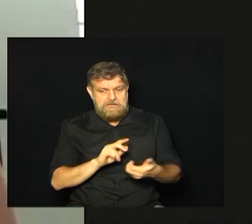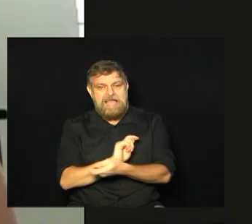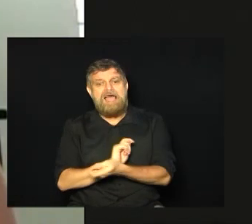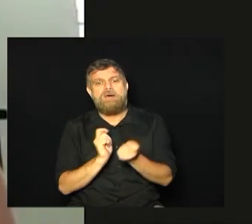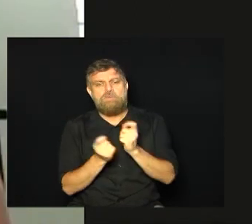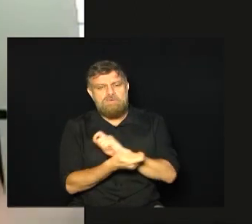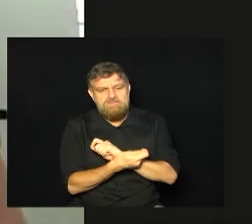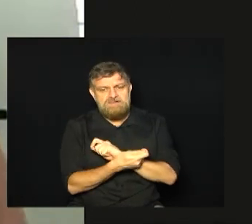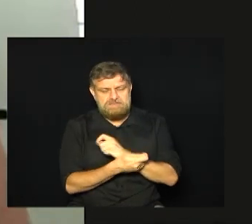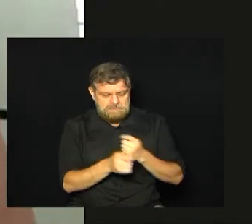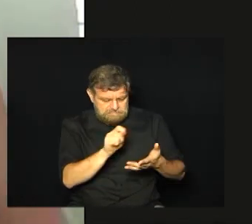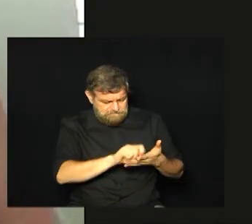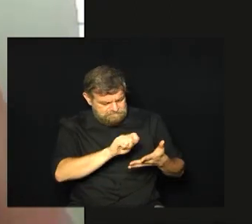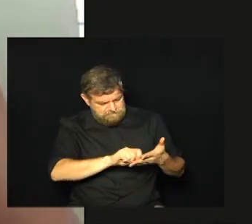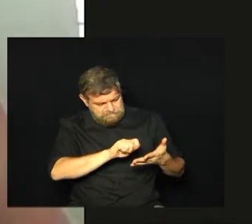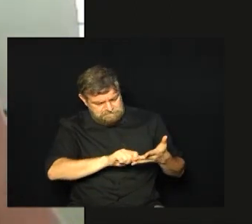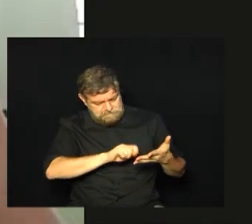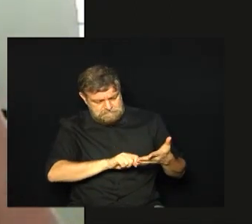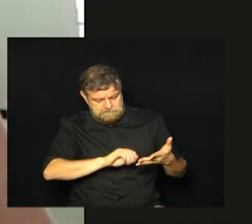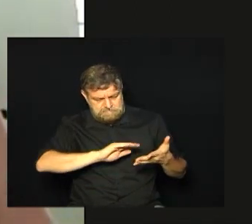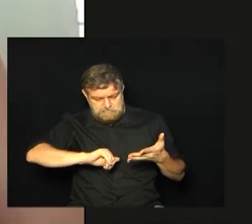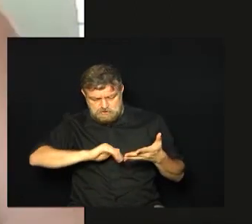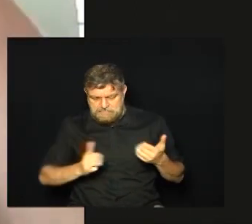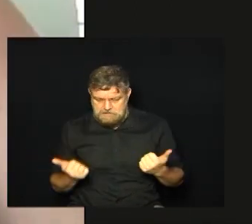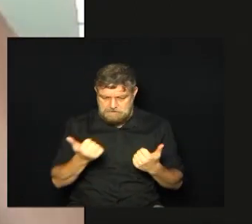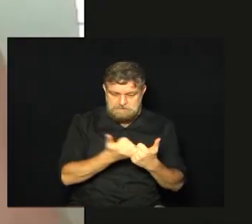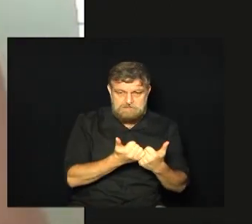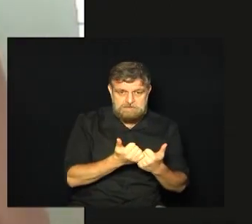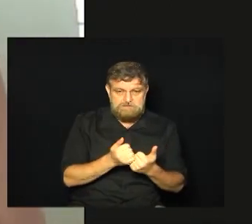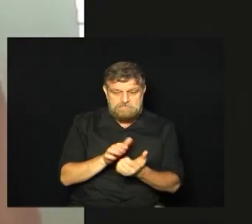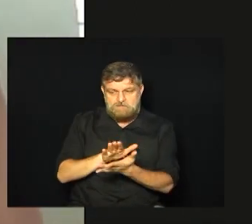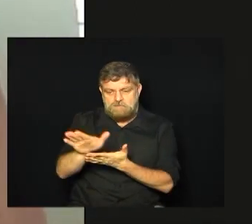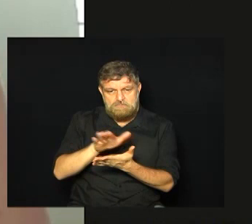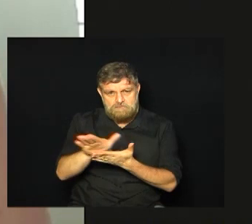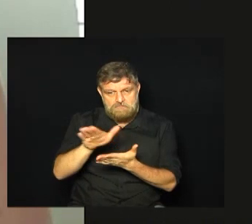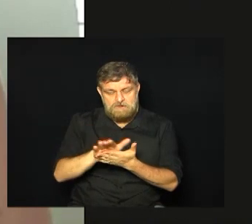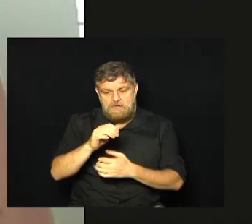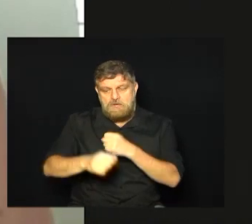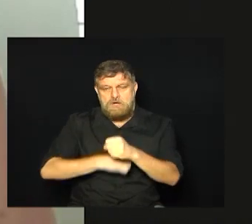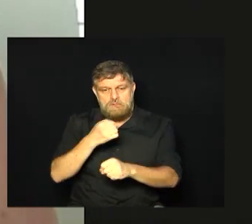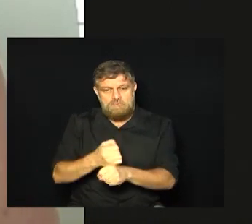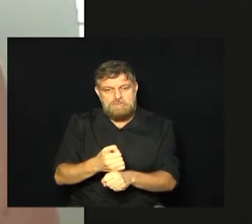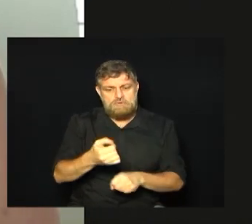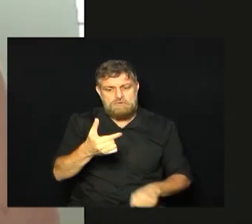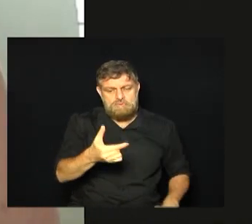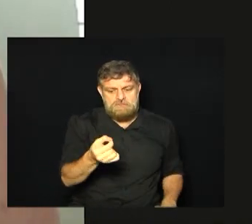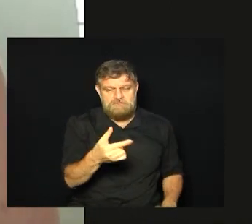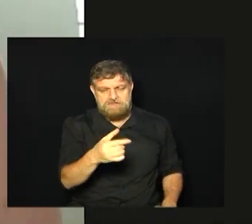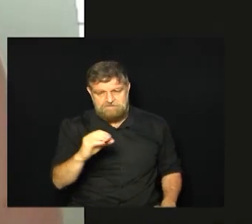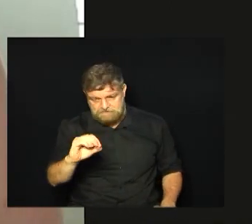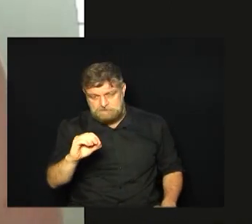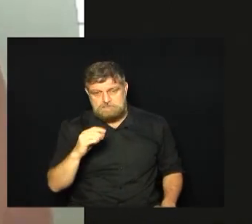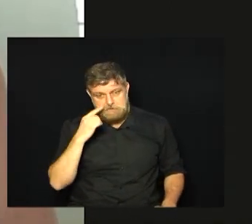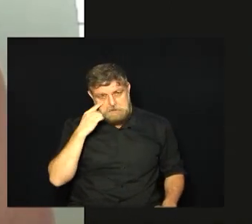né? Que ele foi publicado, né, o e-book em 2020, final de 2020. Geralmente